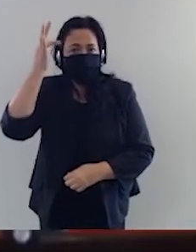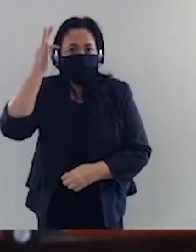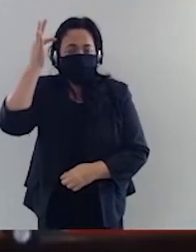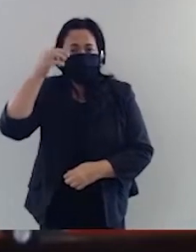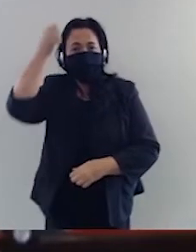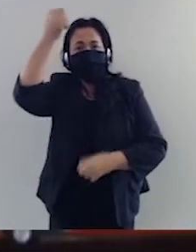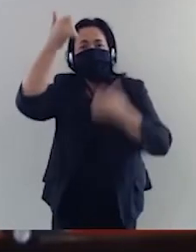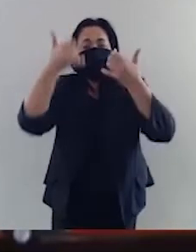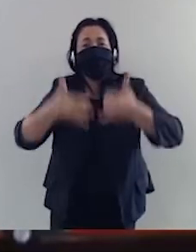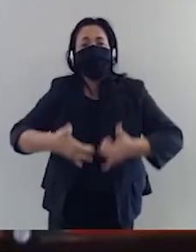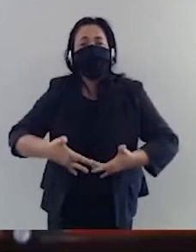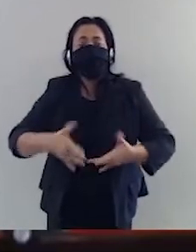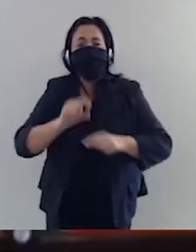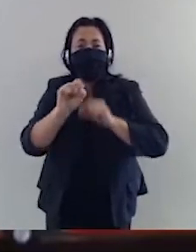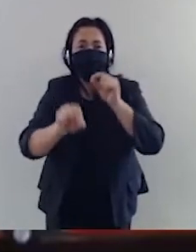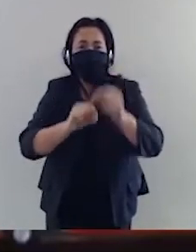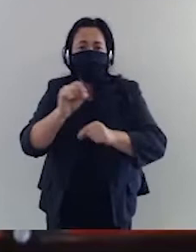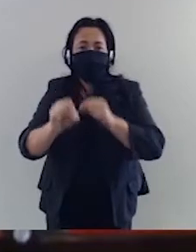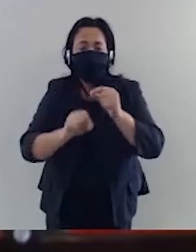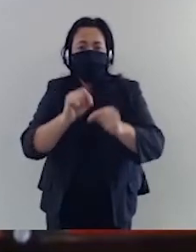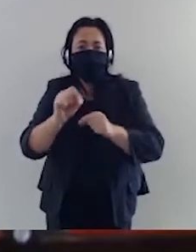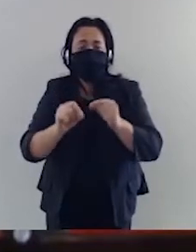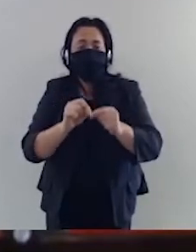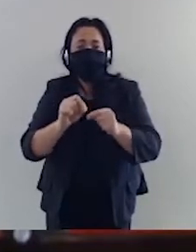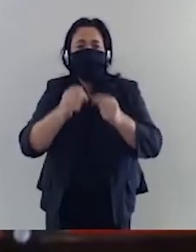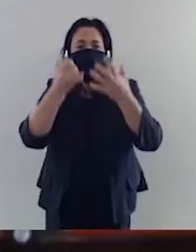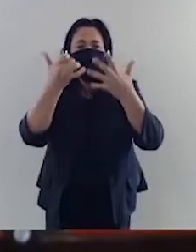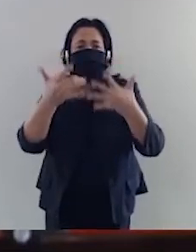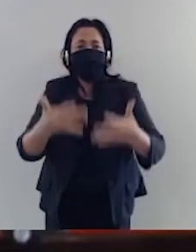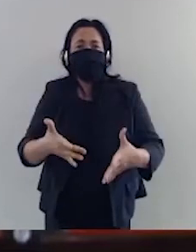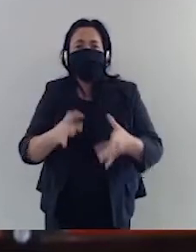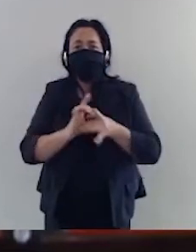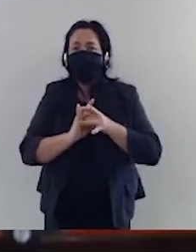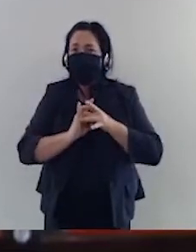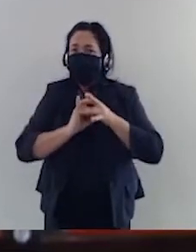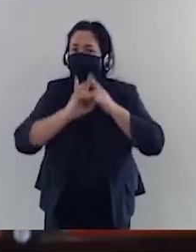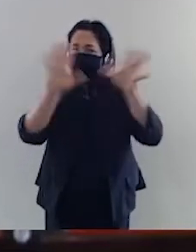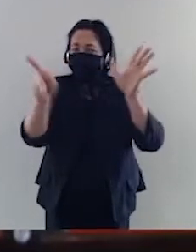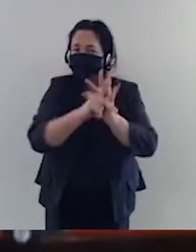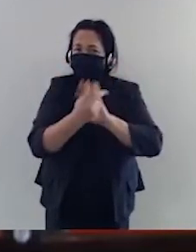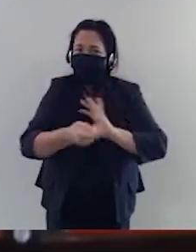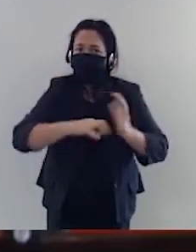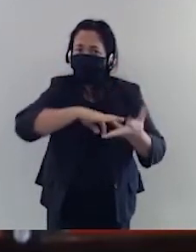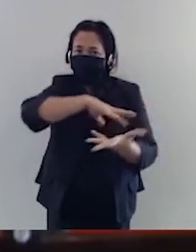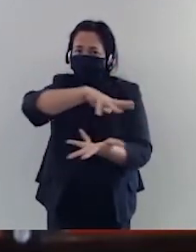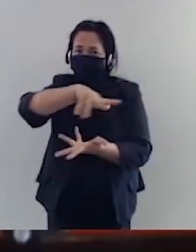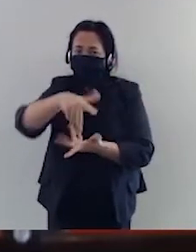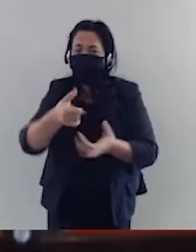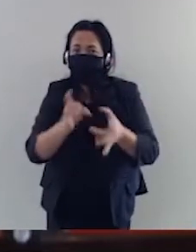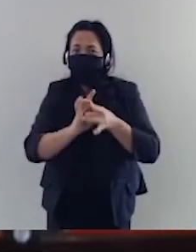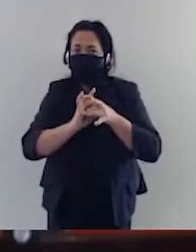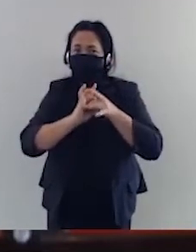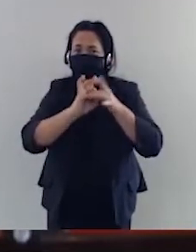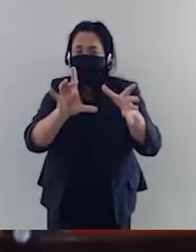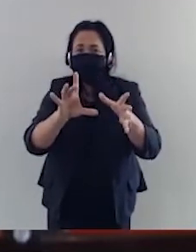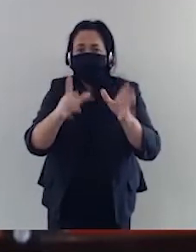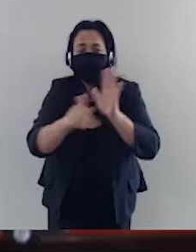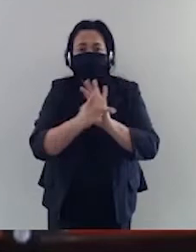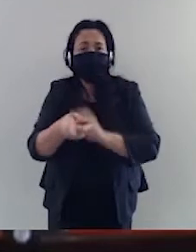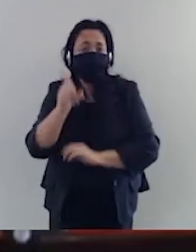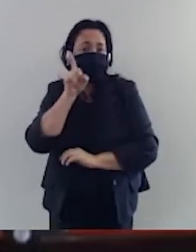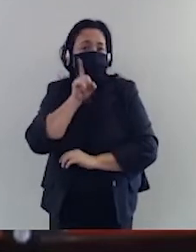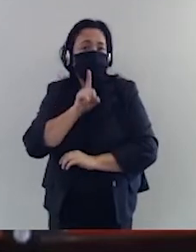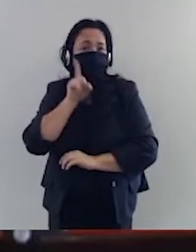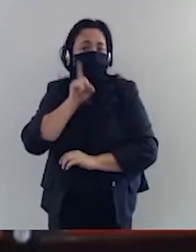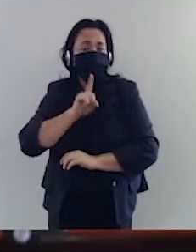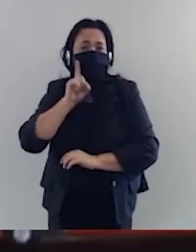da maior autoproclamada democracia do mundo, que é a democracia americana. Mas o que disse